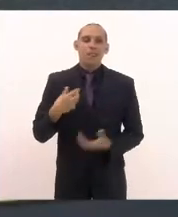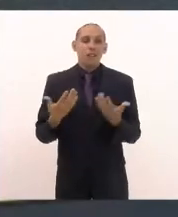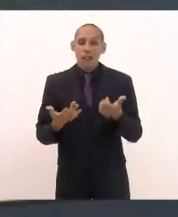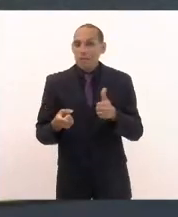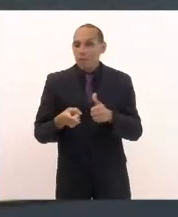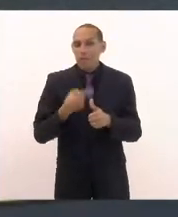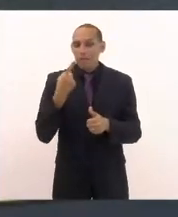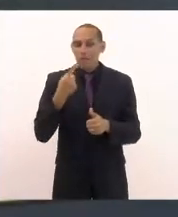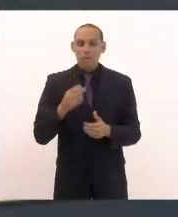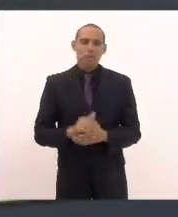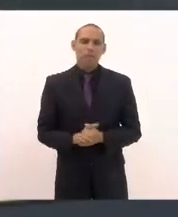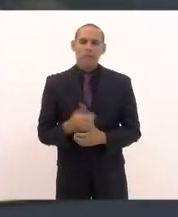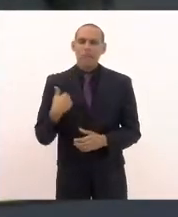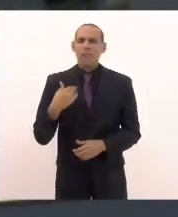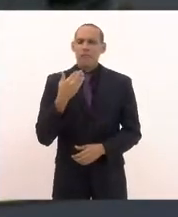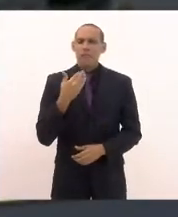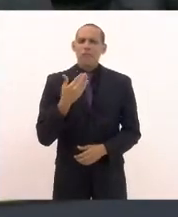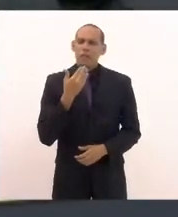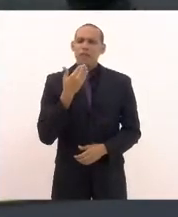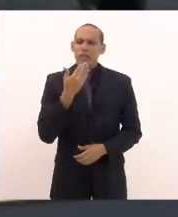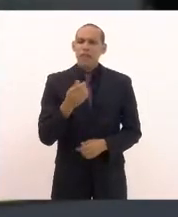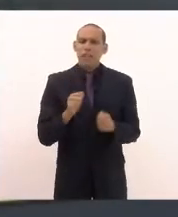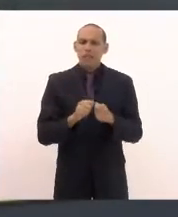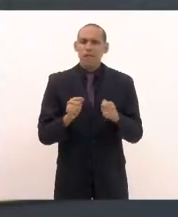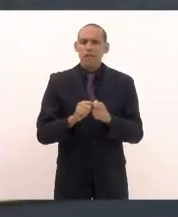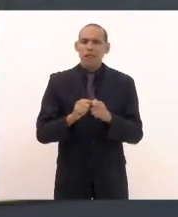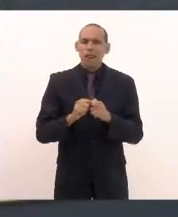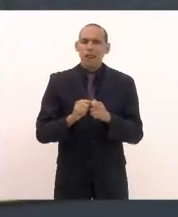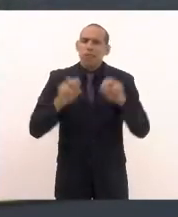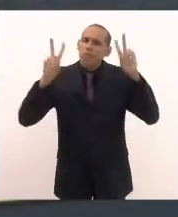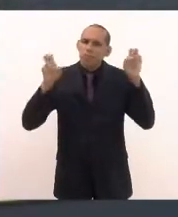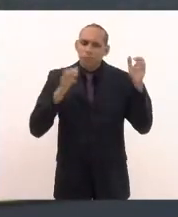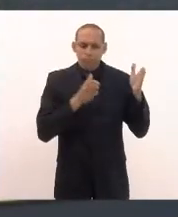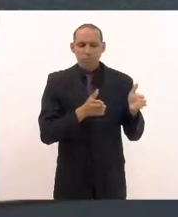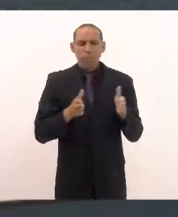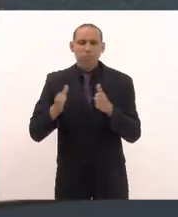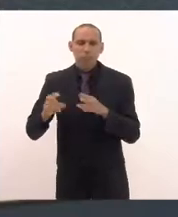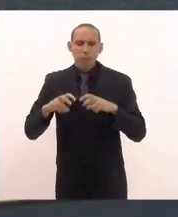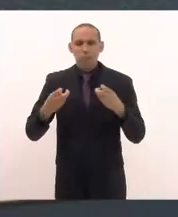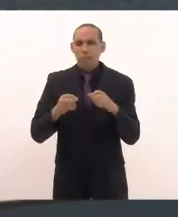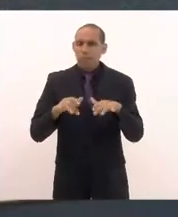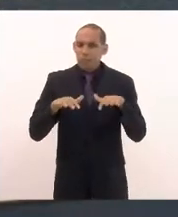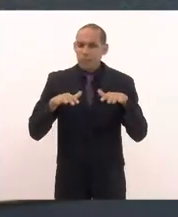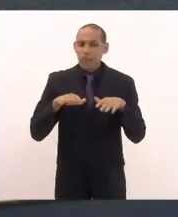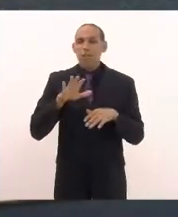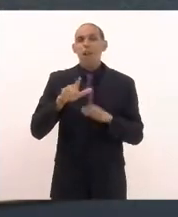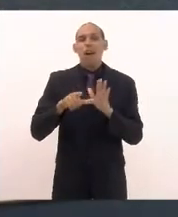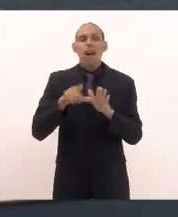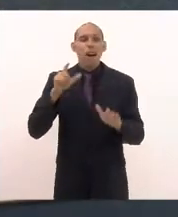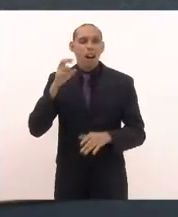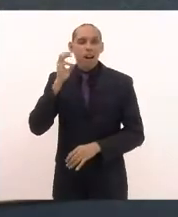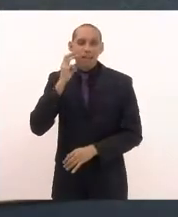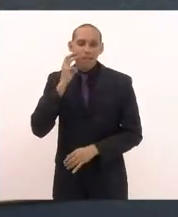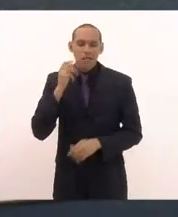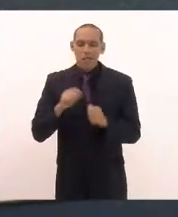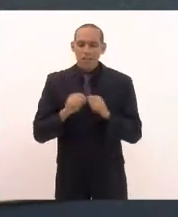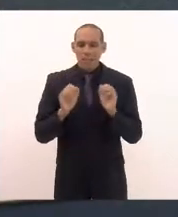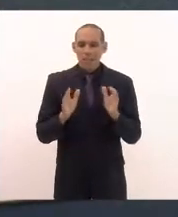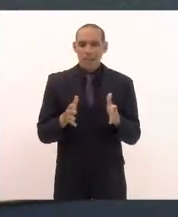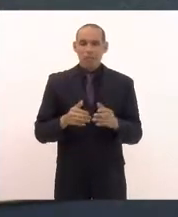lugar, até tinha pedido para fazer uma questão de ordem no início do plenário, mas o deputado Valdec já o